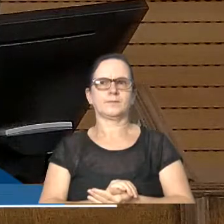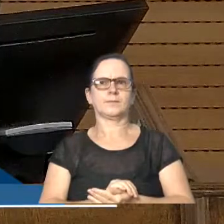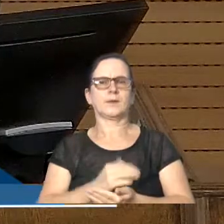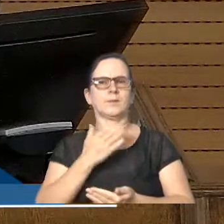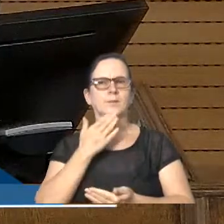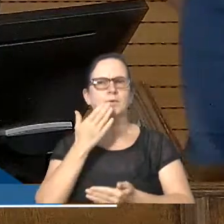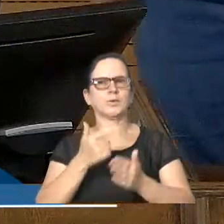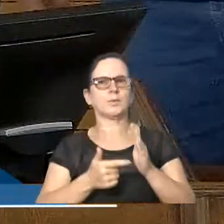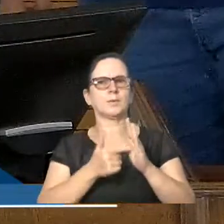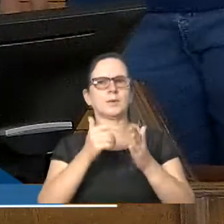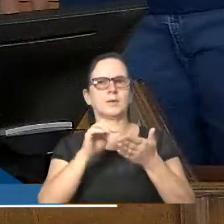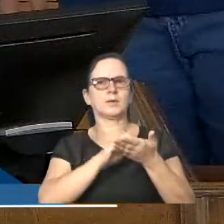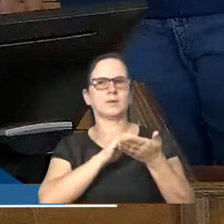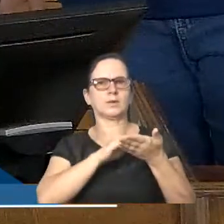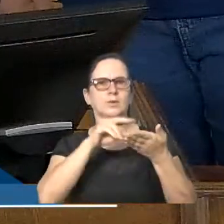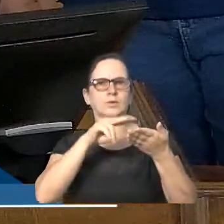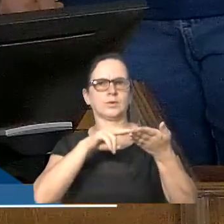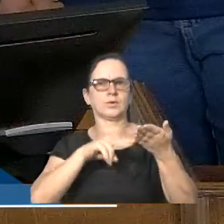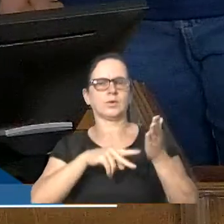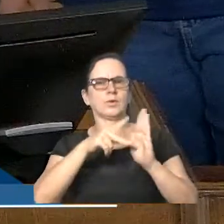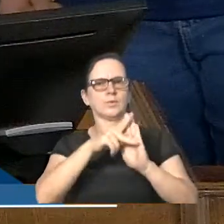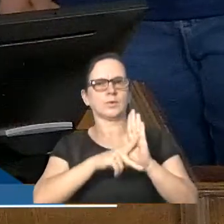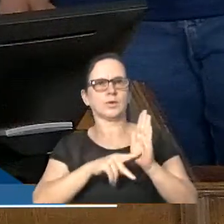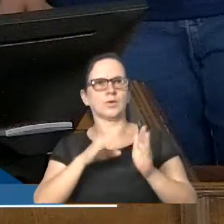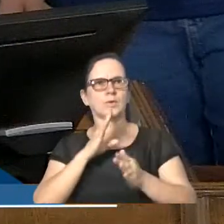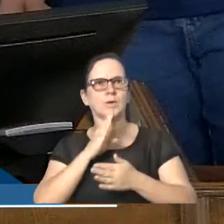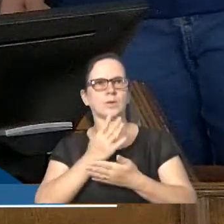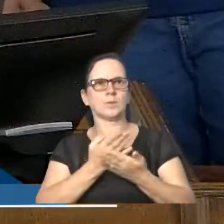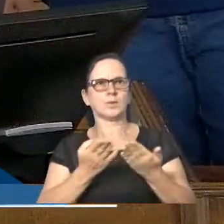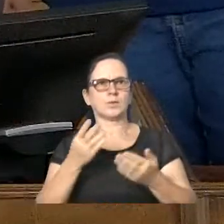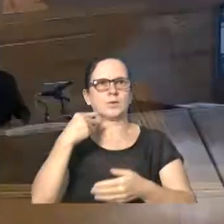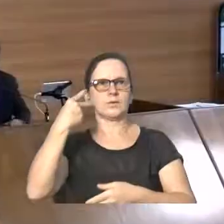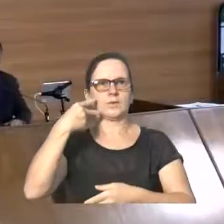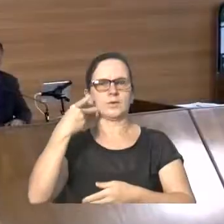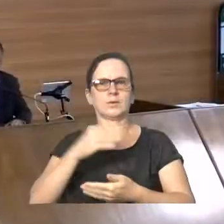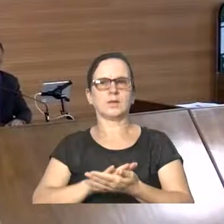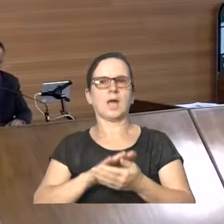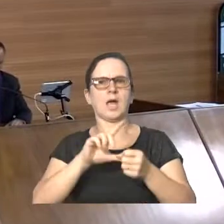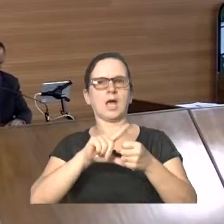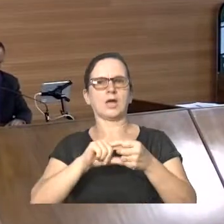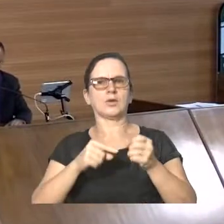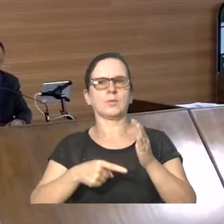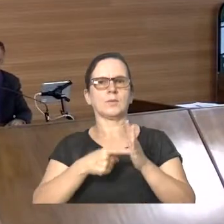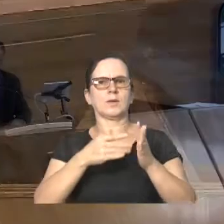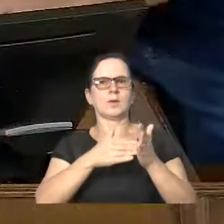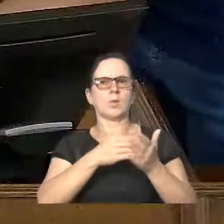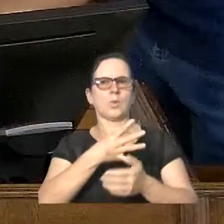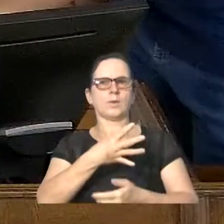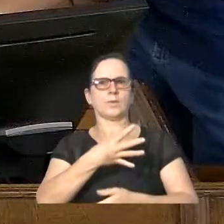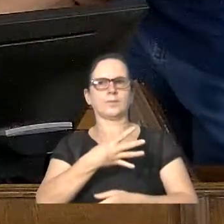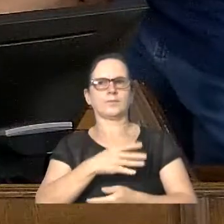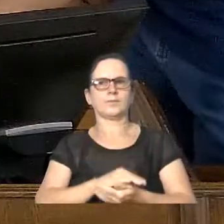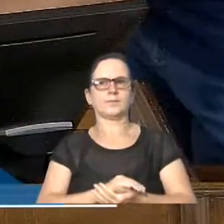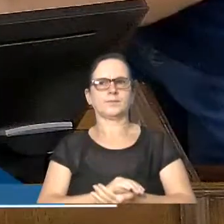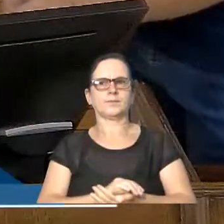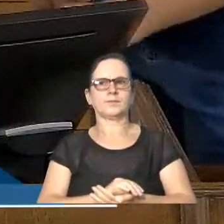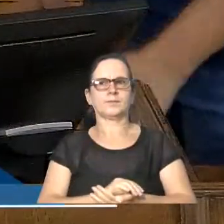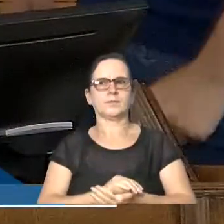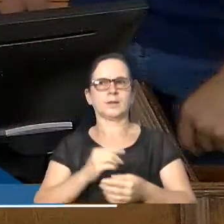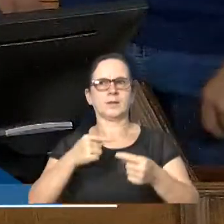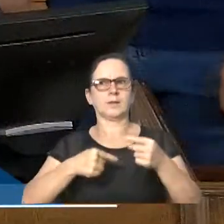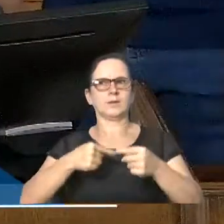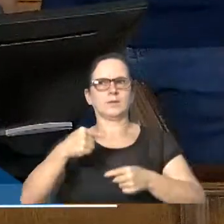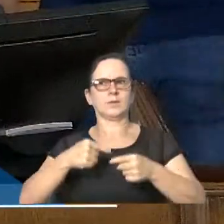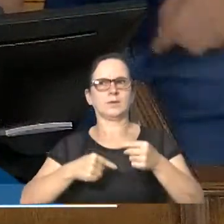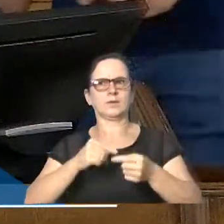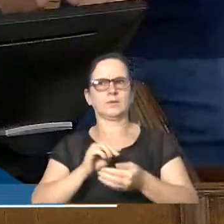Solicito ao senhor primeiro secretário que proceda à leitura do projeto conforme deliberação do plenário. Artigo 1º ao 4º. Em